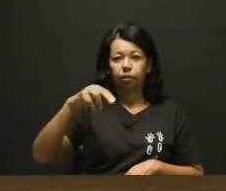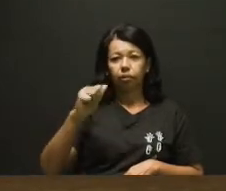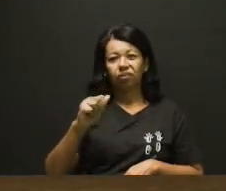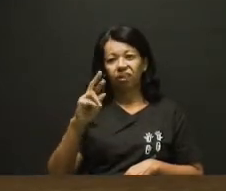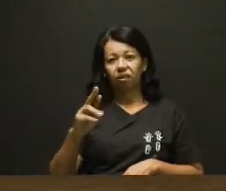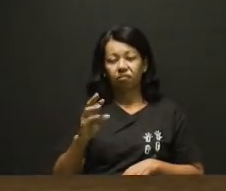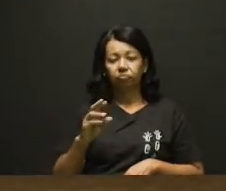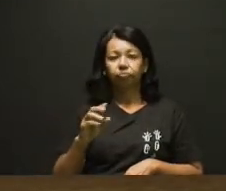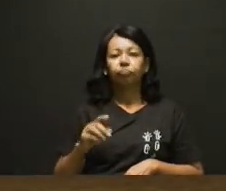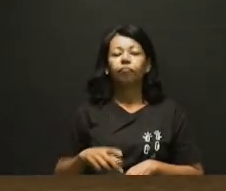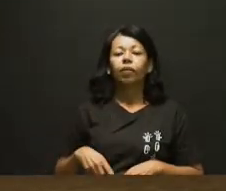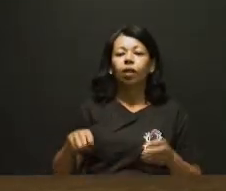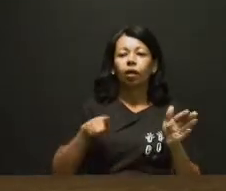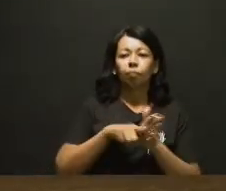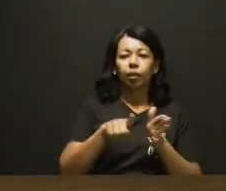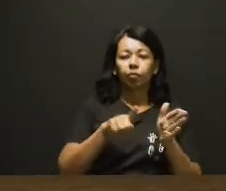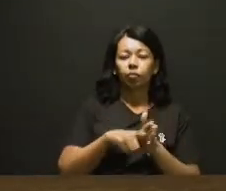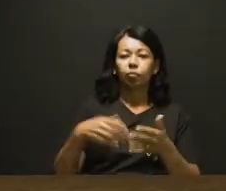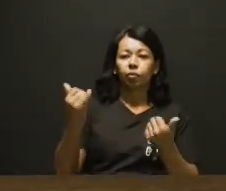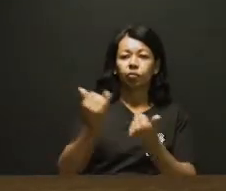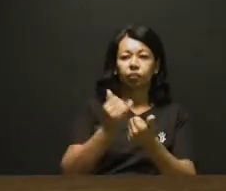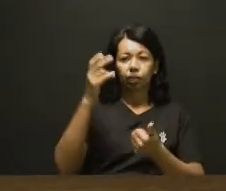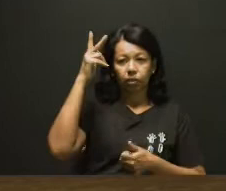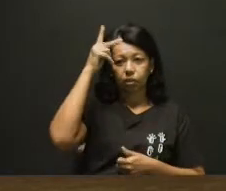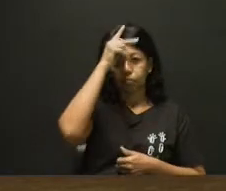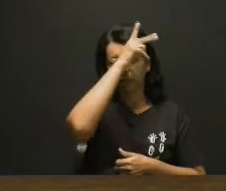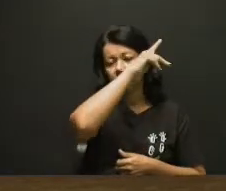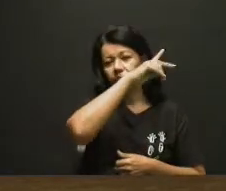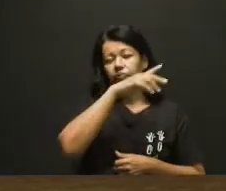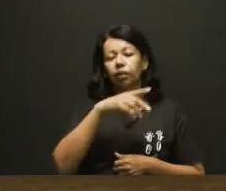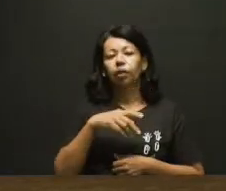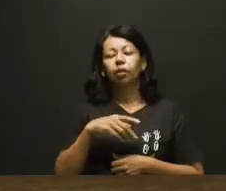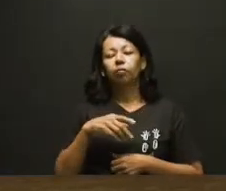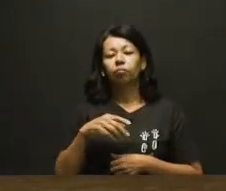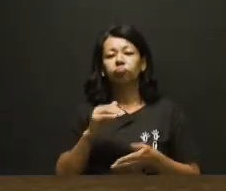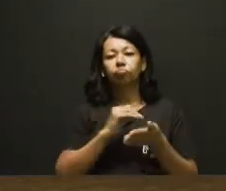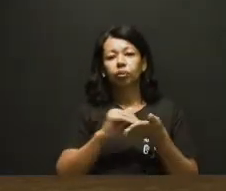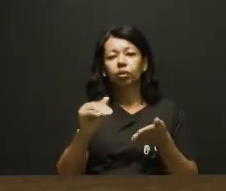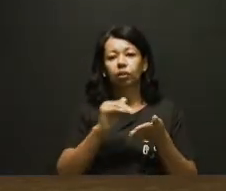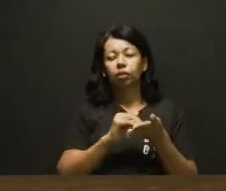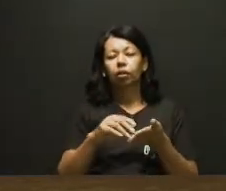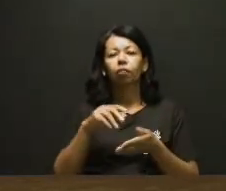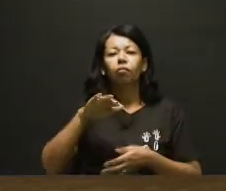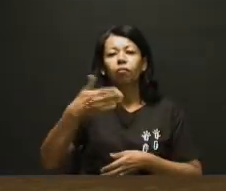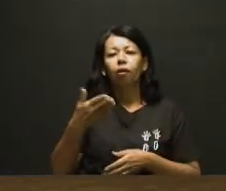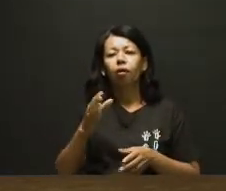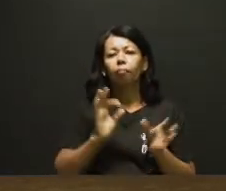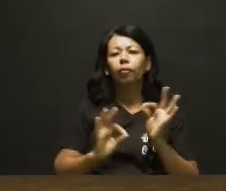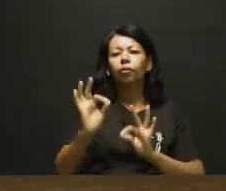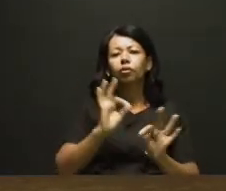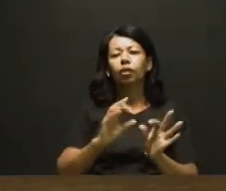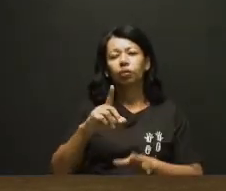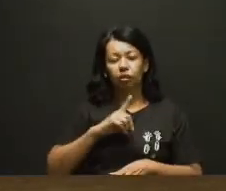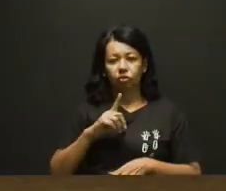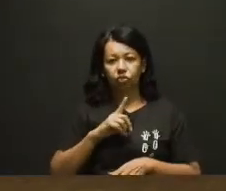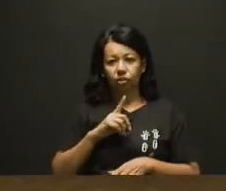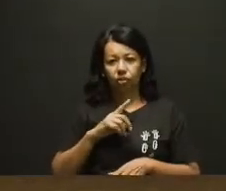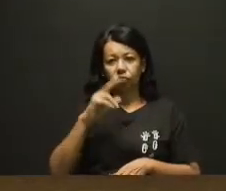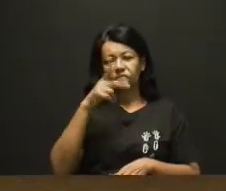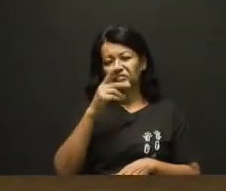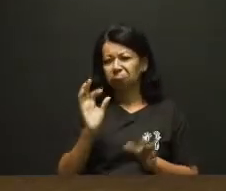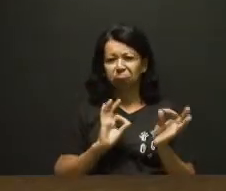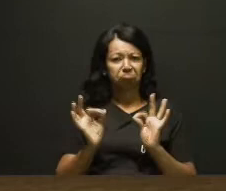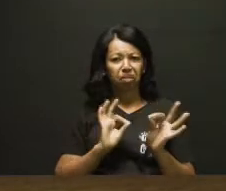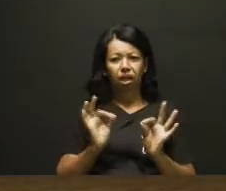senhor vice prefeito e secretário de educação pedro de sá que os projetos que ele tinha e falou que nada foi assim podia construir outras